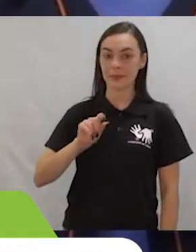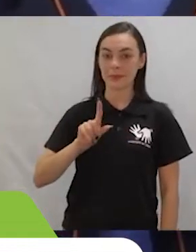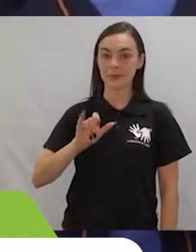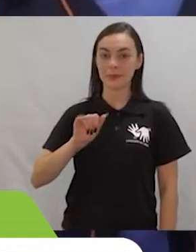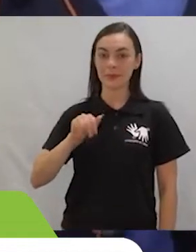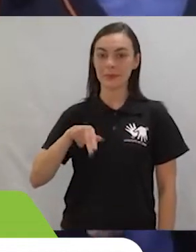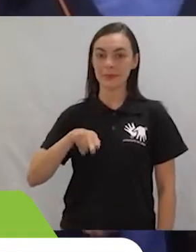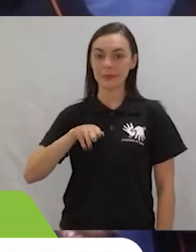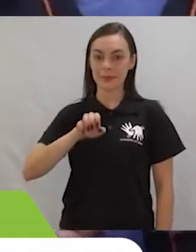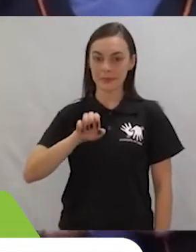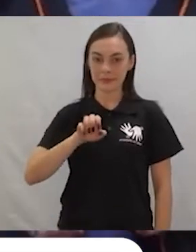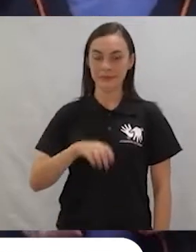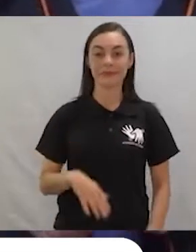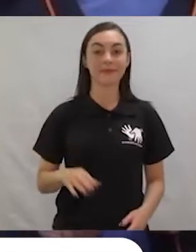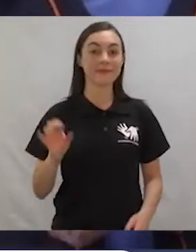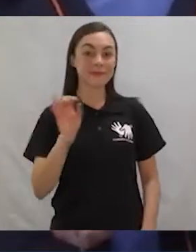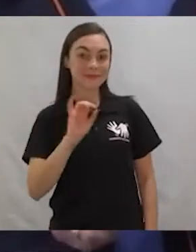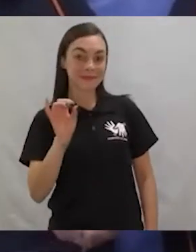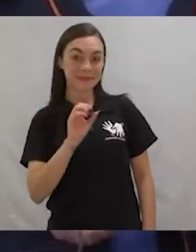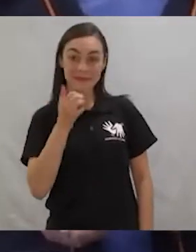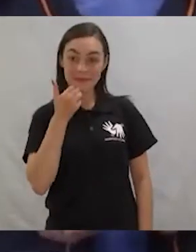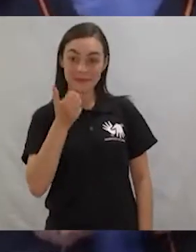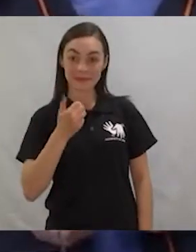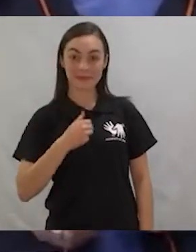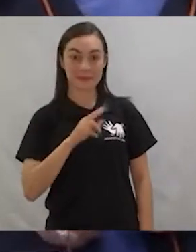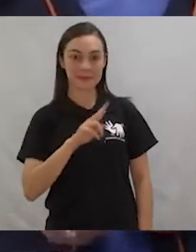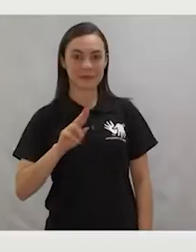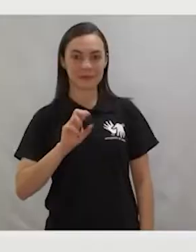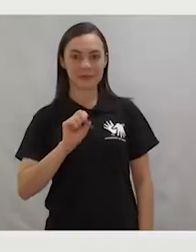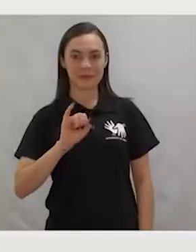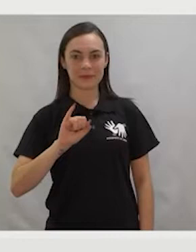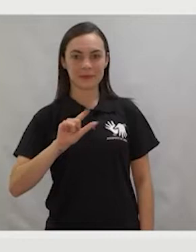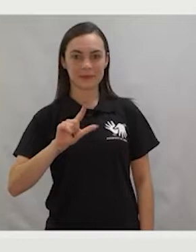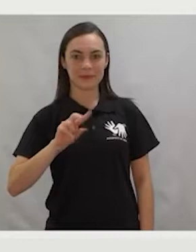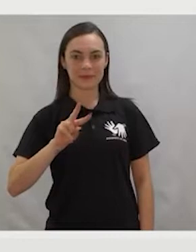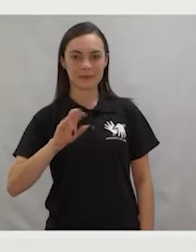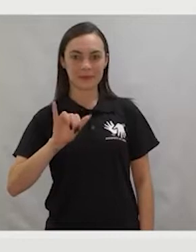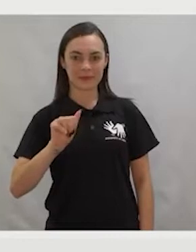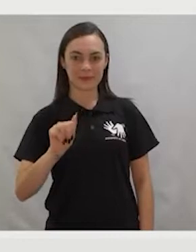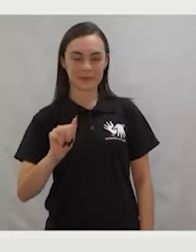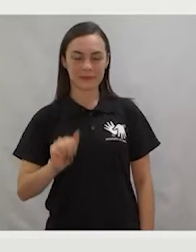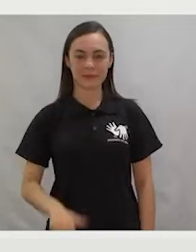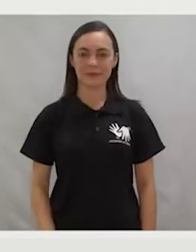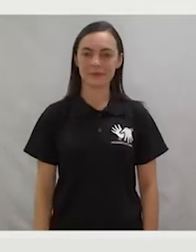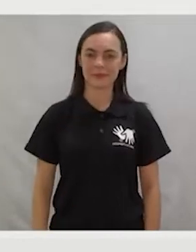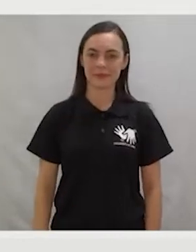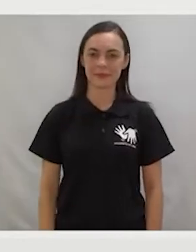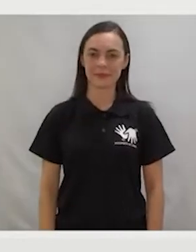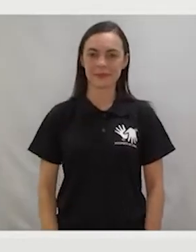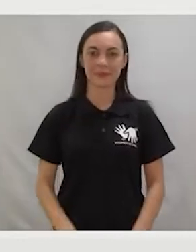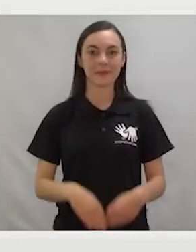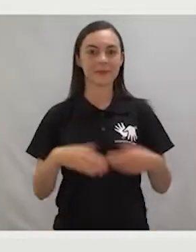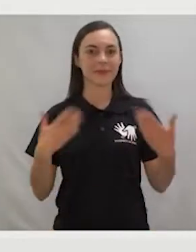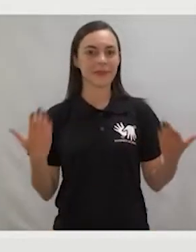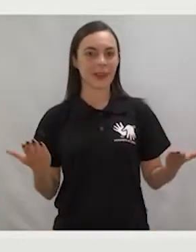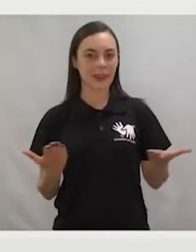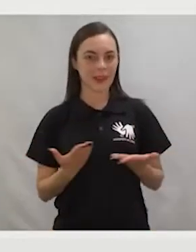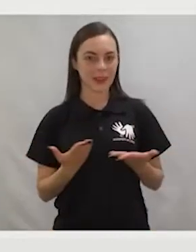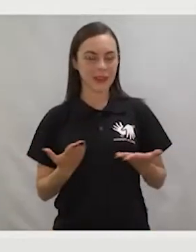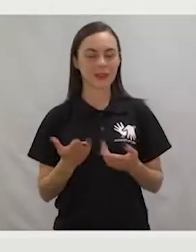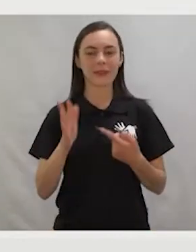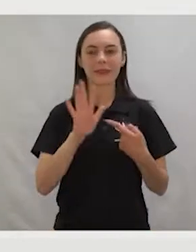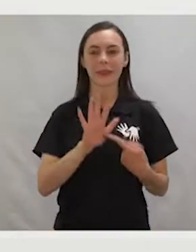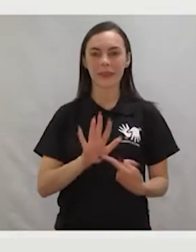professora Liliane. Olá, tudo bem? Eu sou a professora Silvia. Então, agora, professora,